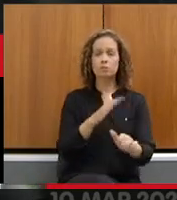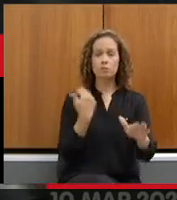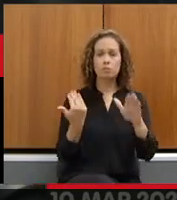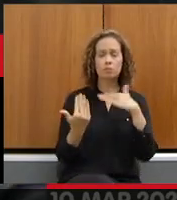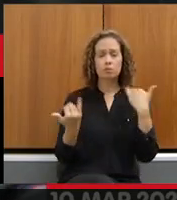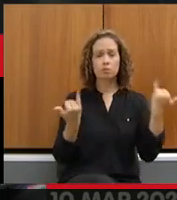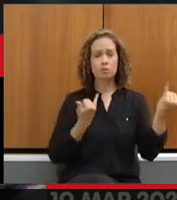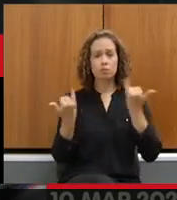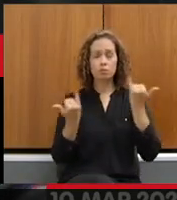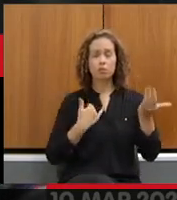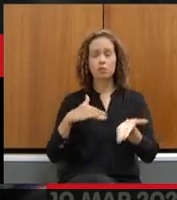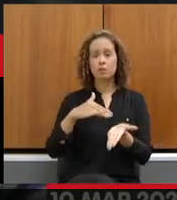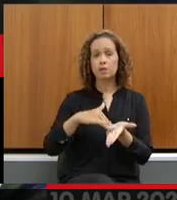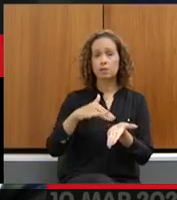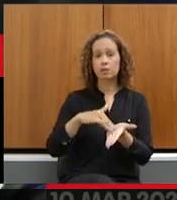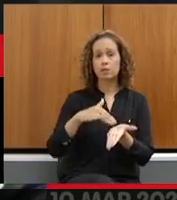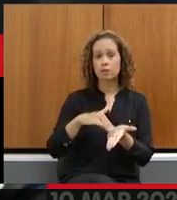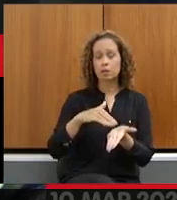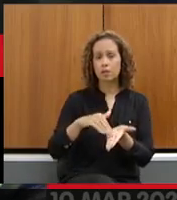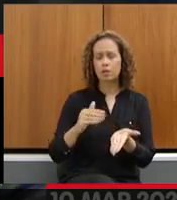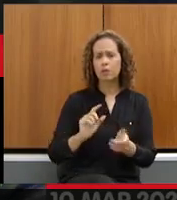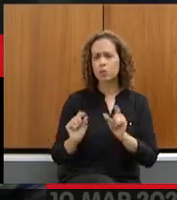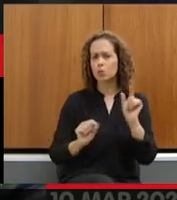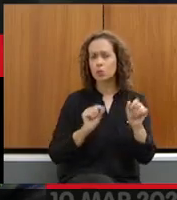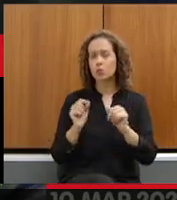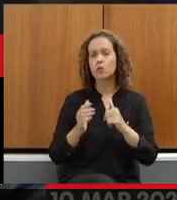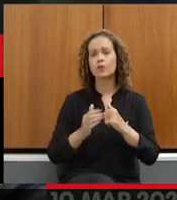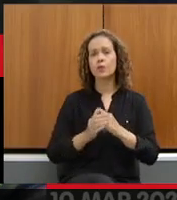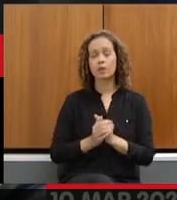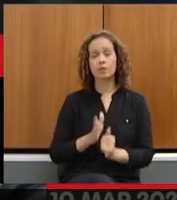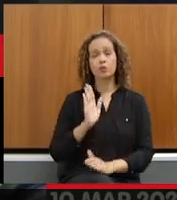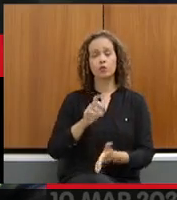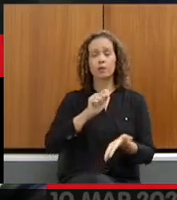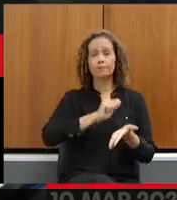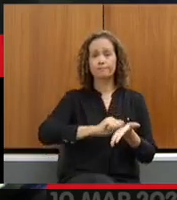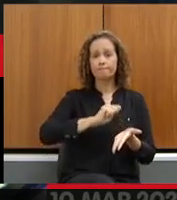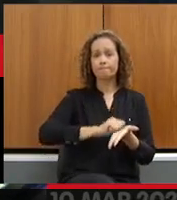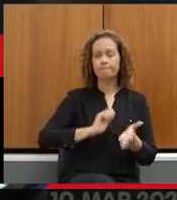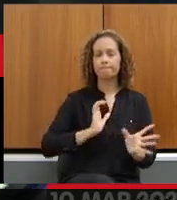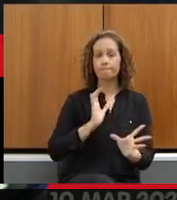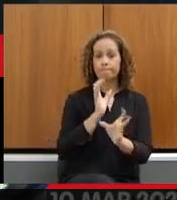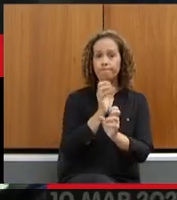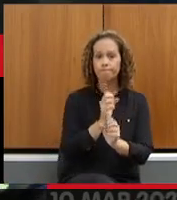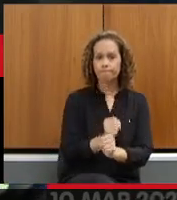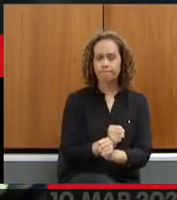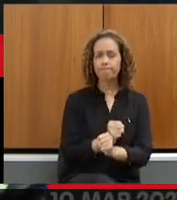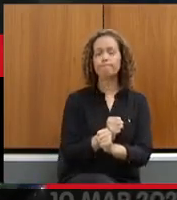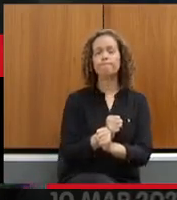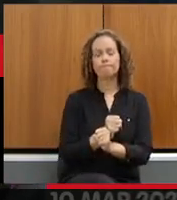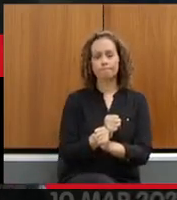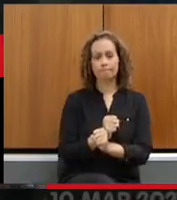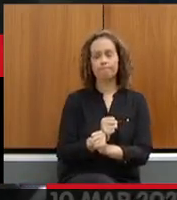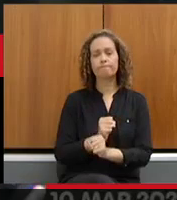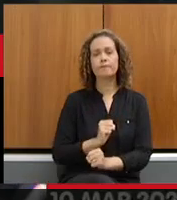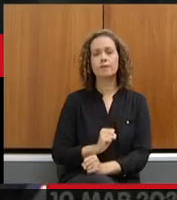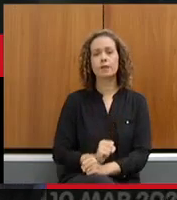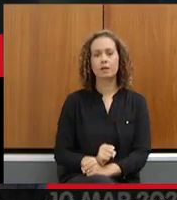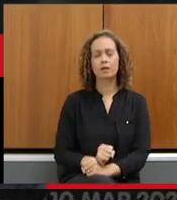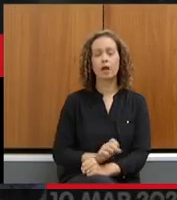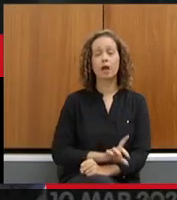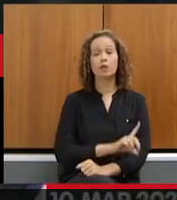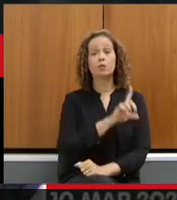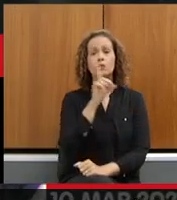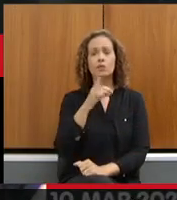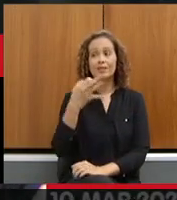notificados pela secretaria eles são aqueles que são consolidados e que não necessariamente eles chegam e no